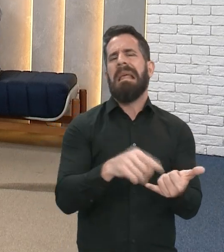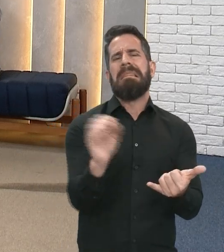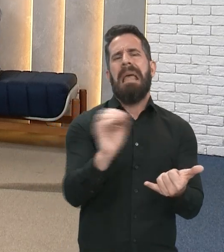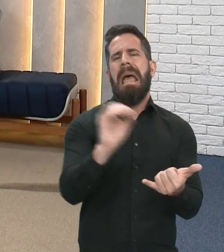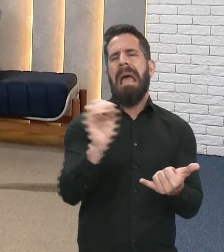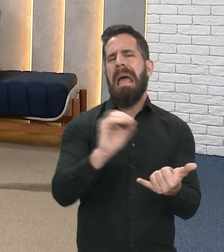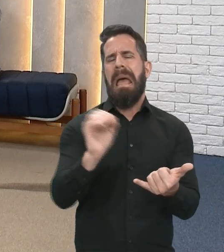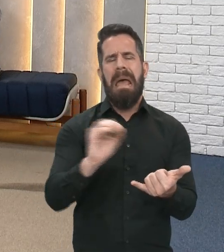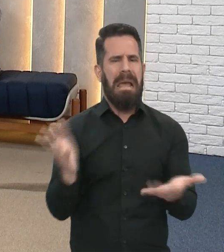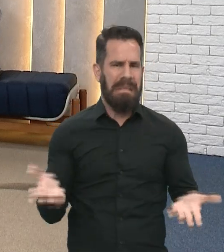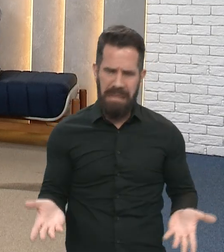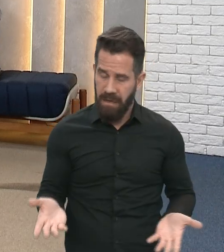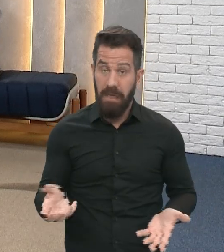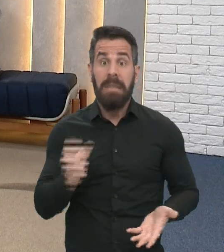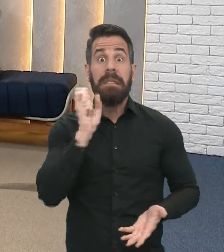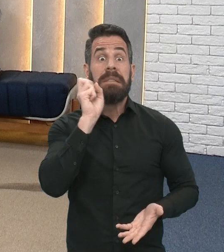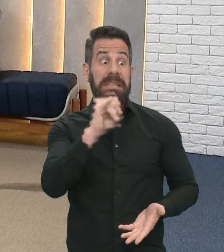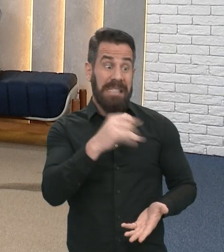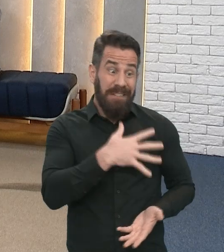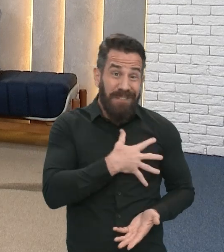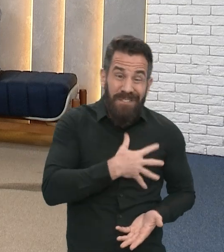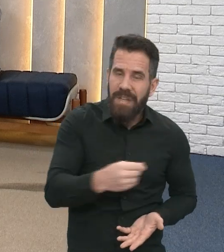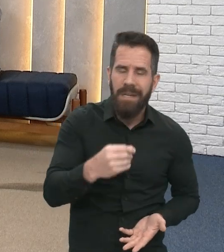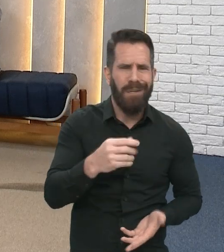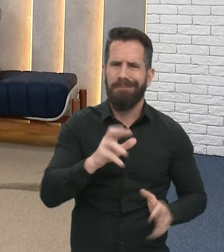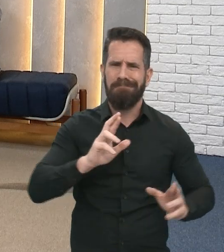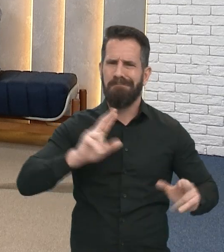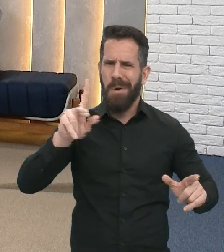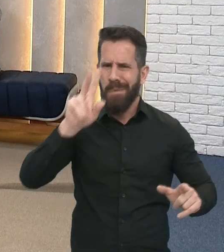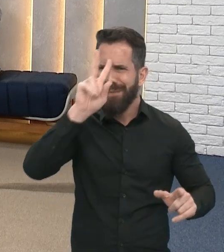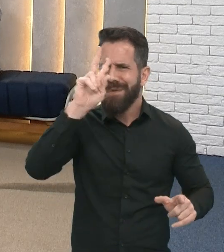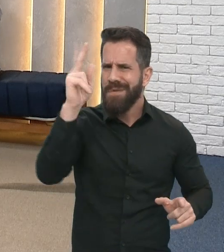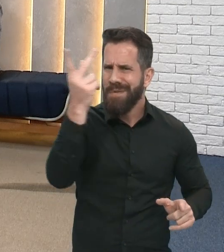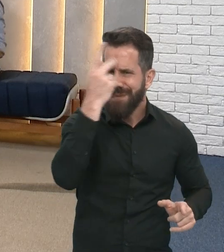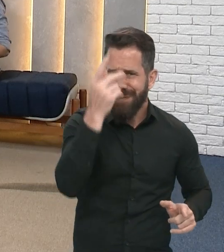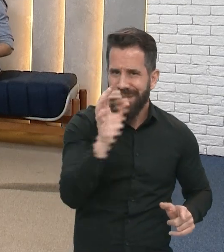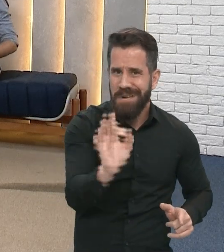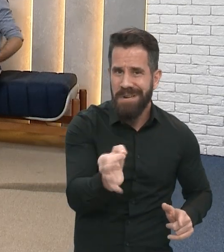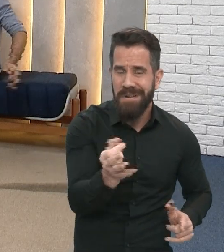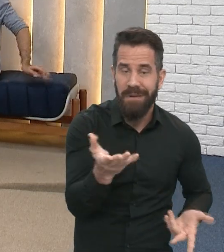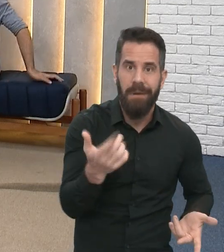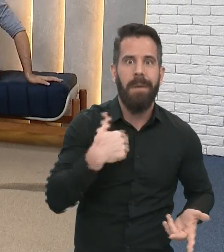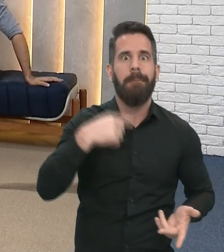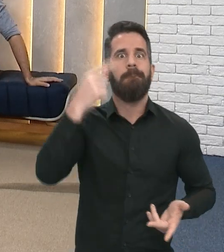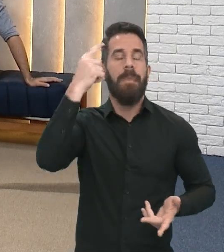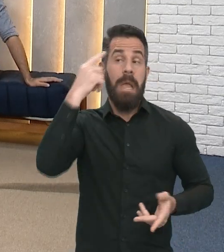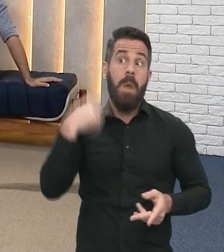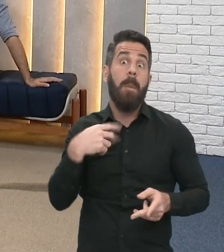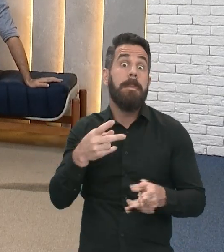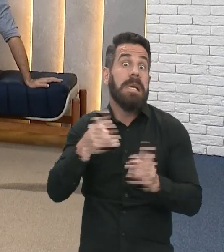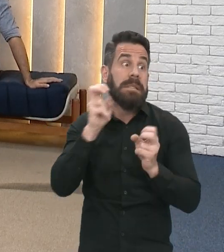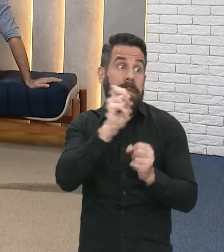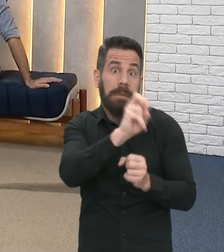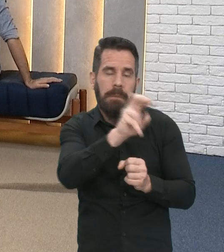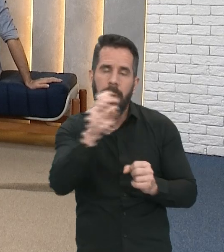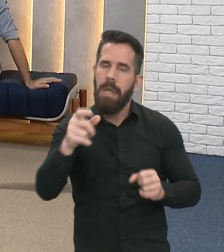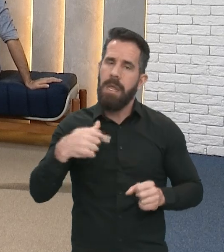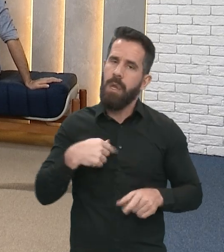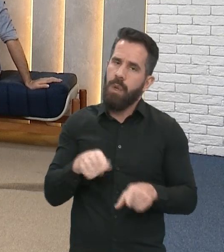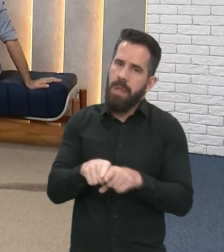filho, nasce uma mãe, nasce um pai. E aí é totalmente diferente daquilo que a gente já imaginava. Eu percebo, na verdade, que eu também não sou